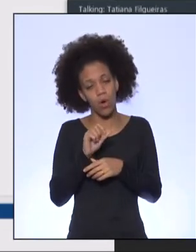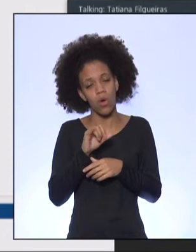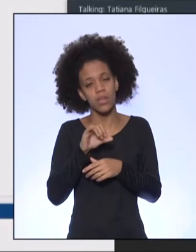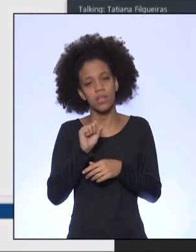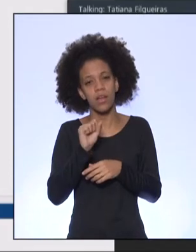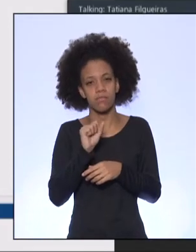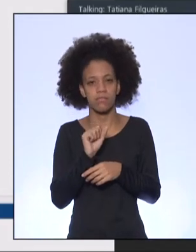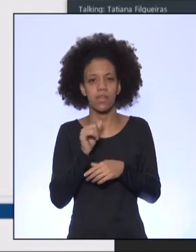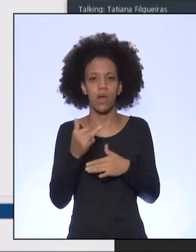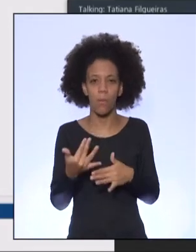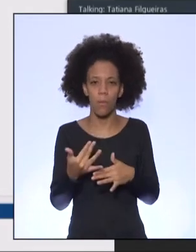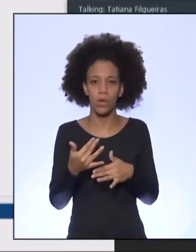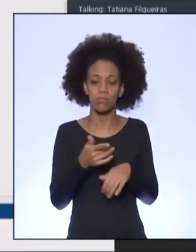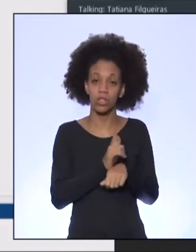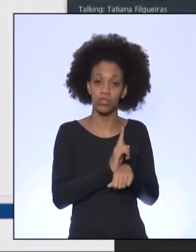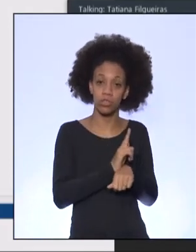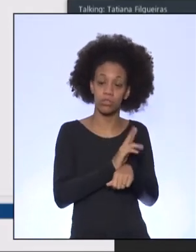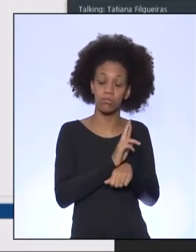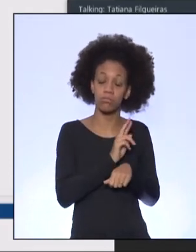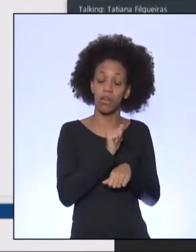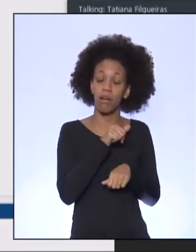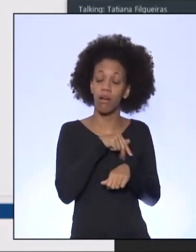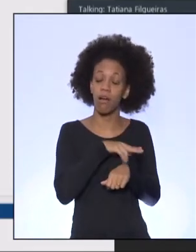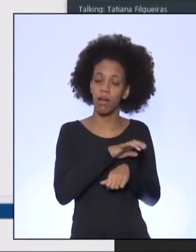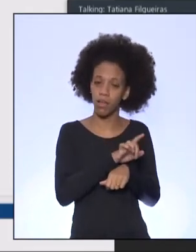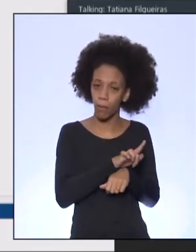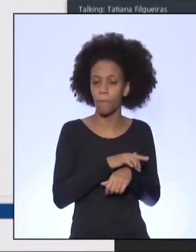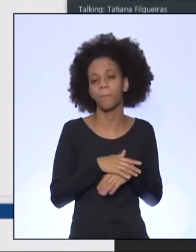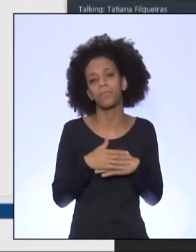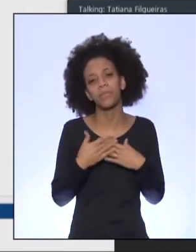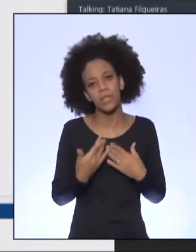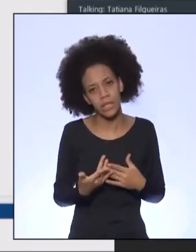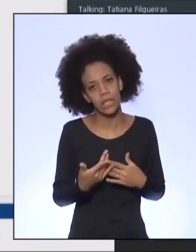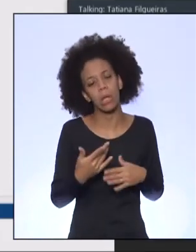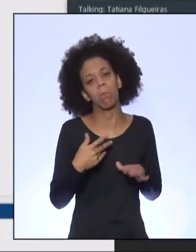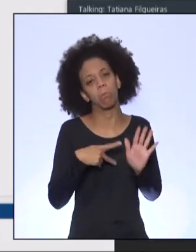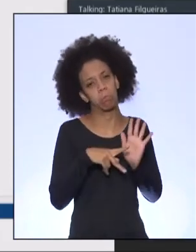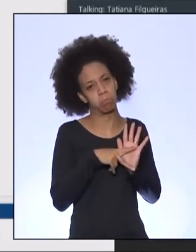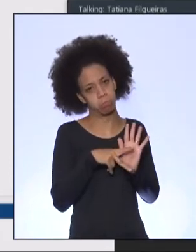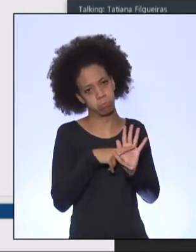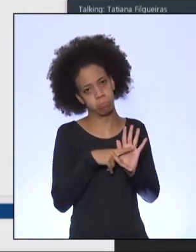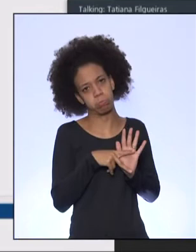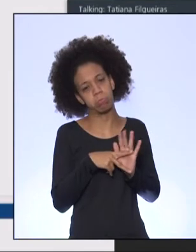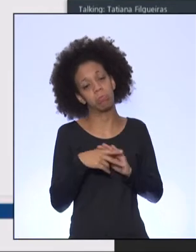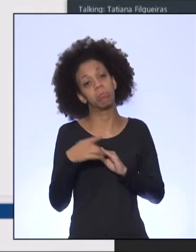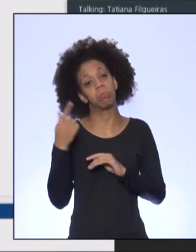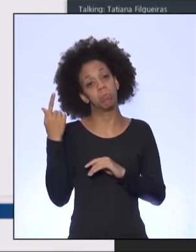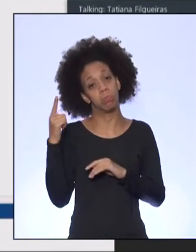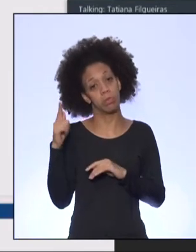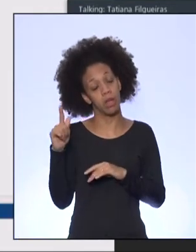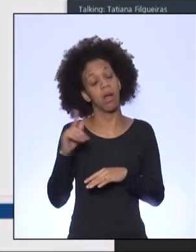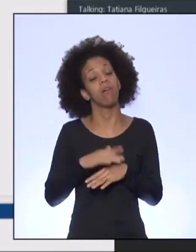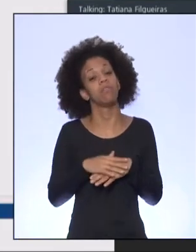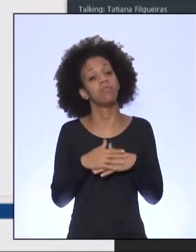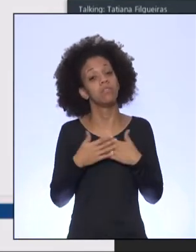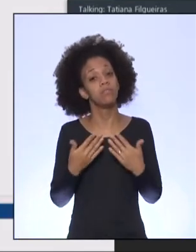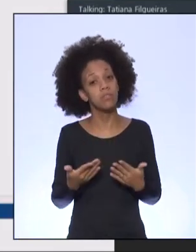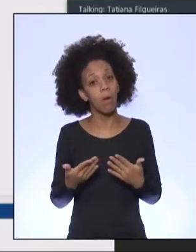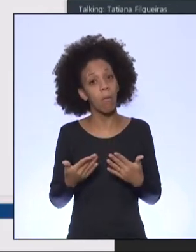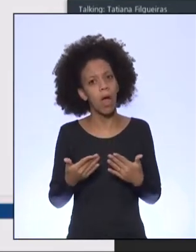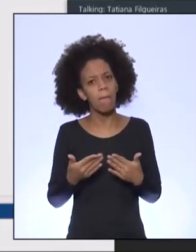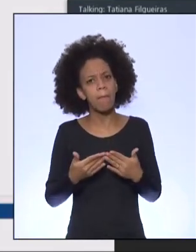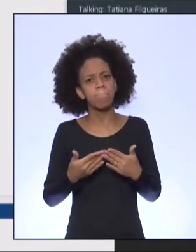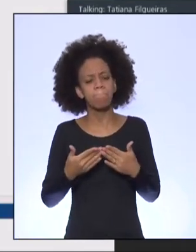estava sob a gestão da Raquel Teixeira, né? Então, ela foi realmente muito pioneira no momento onde o Brasil ainda não estava olhando para